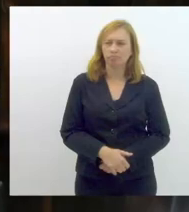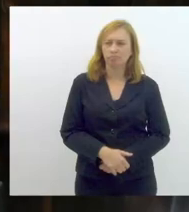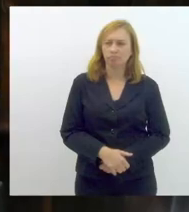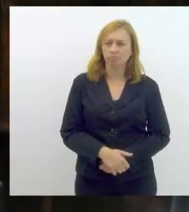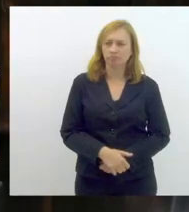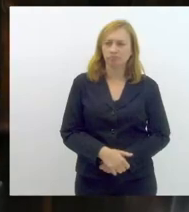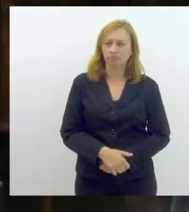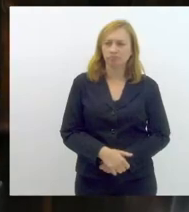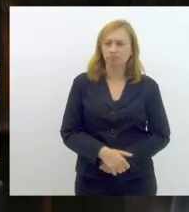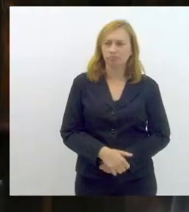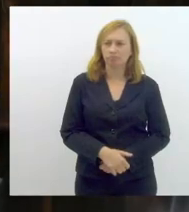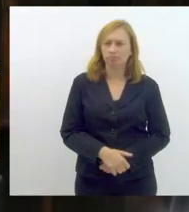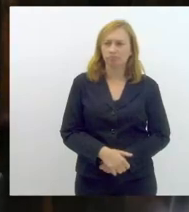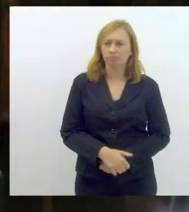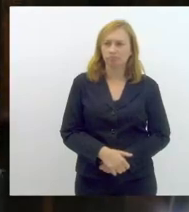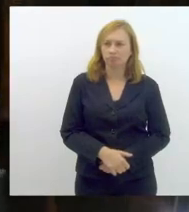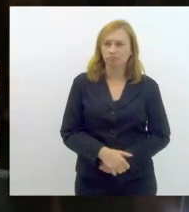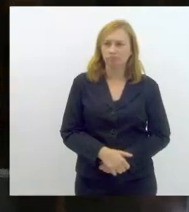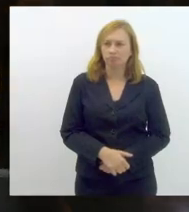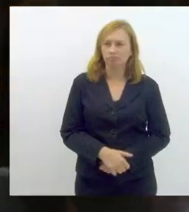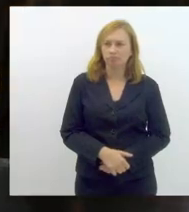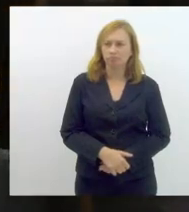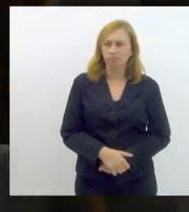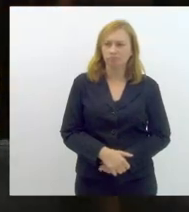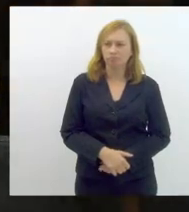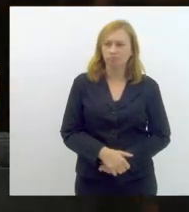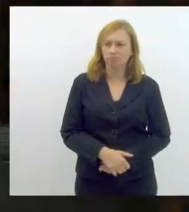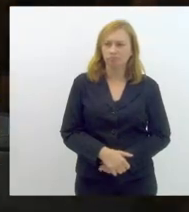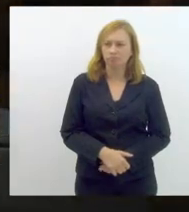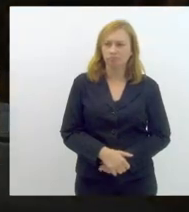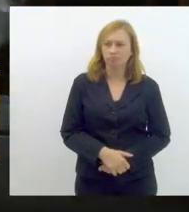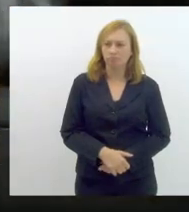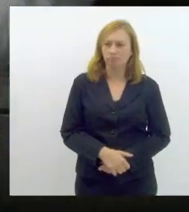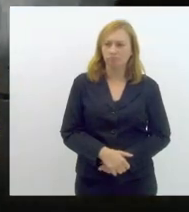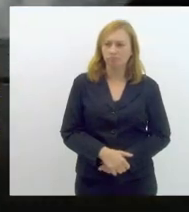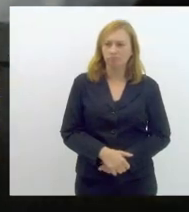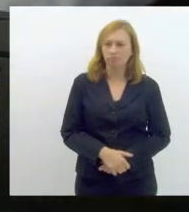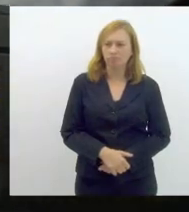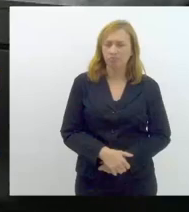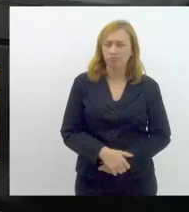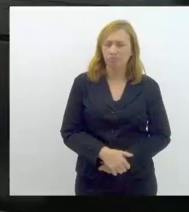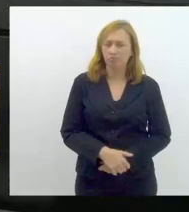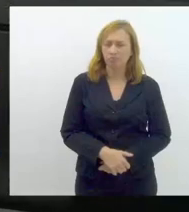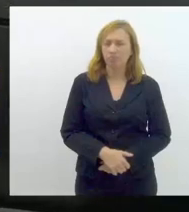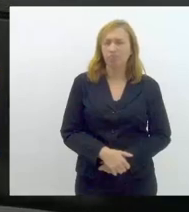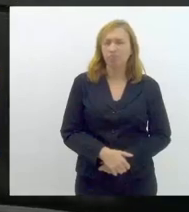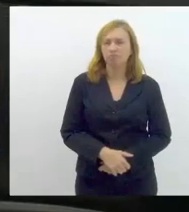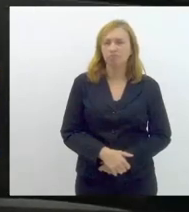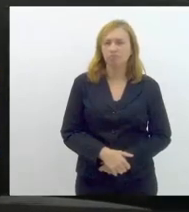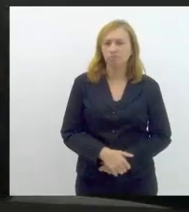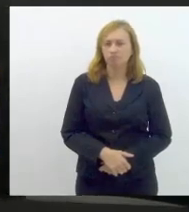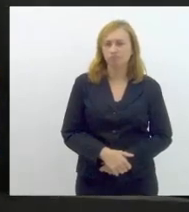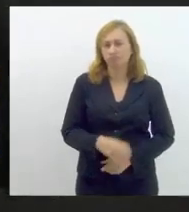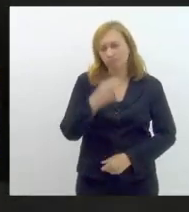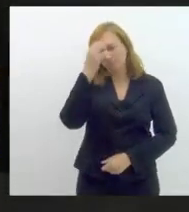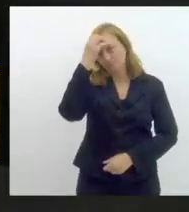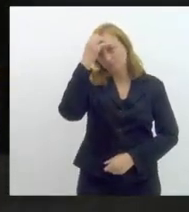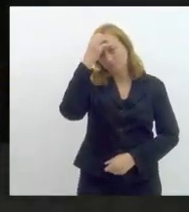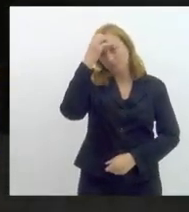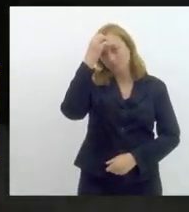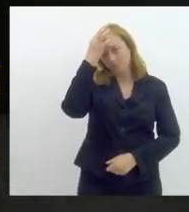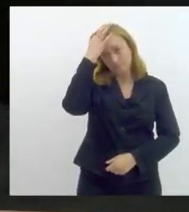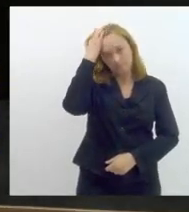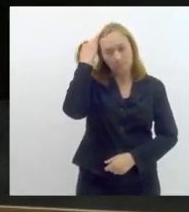como funciona, ele é em braille, ele é fantástico. Ó, você que é